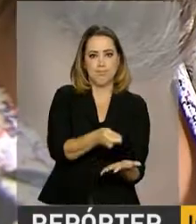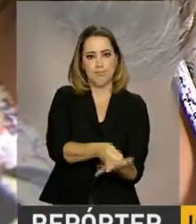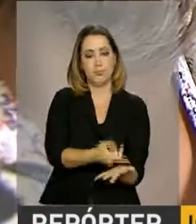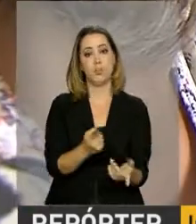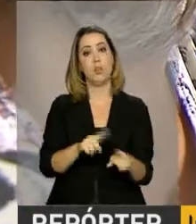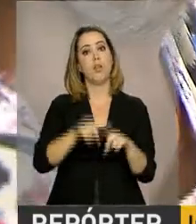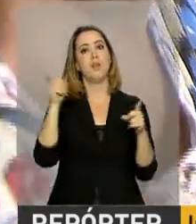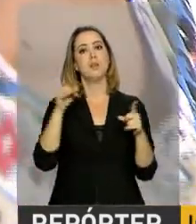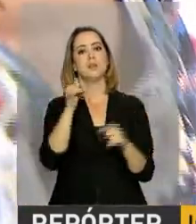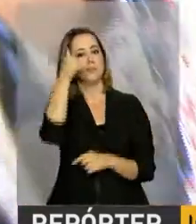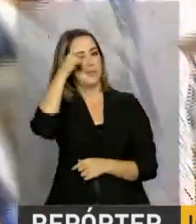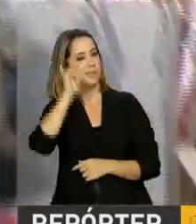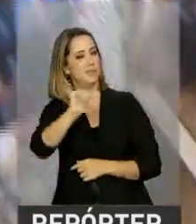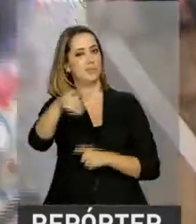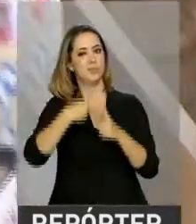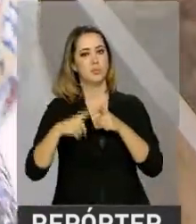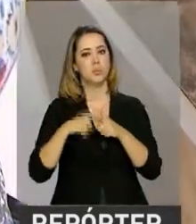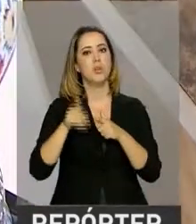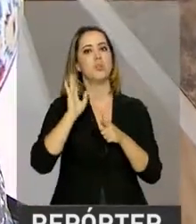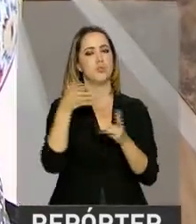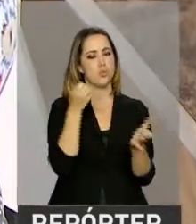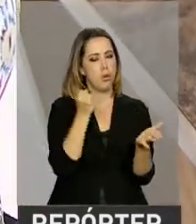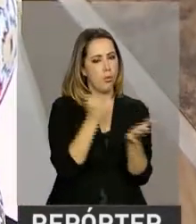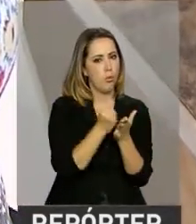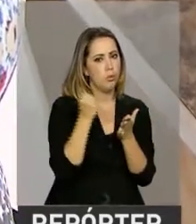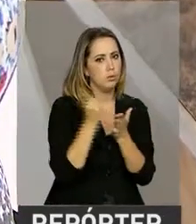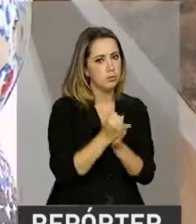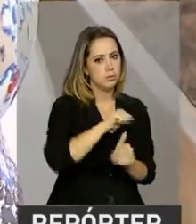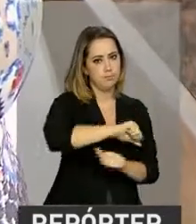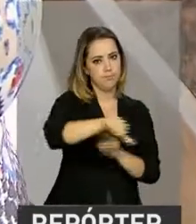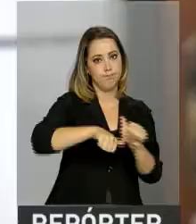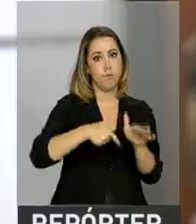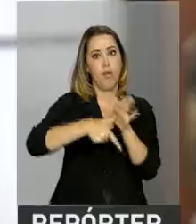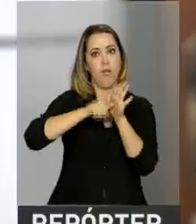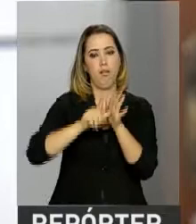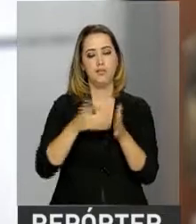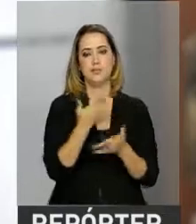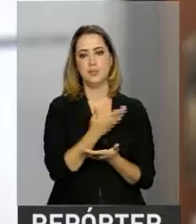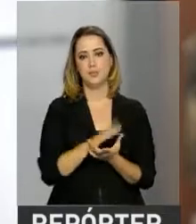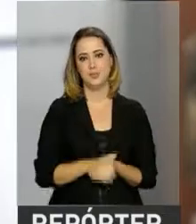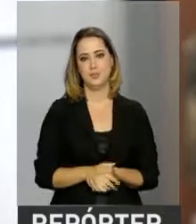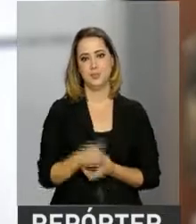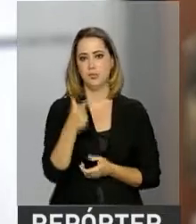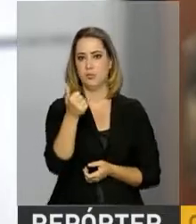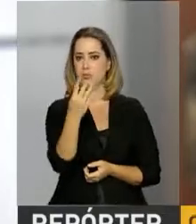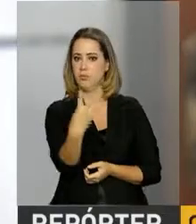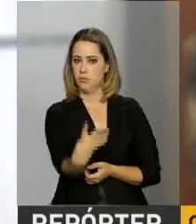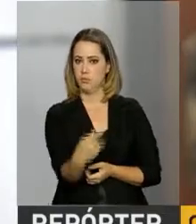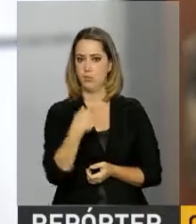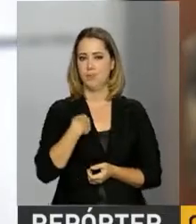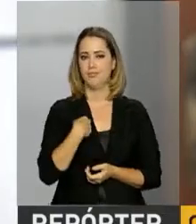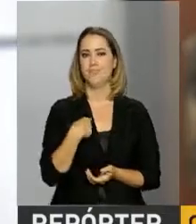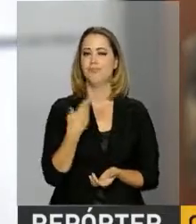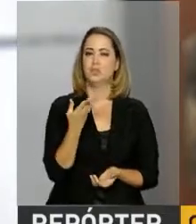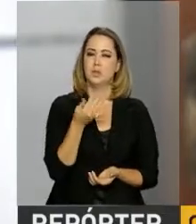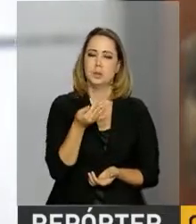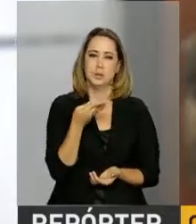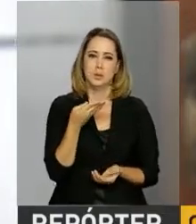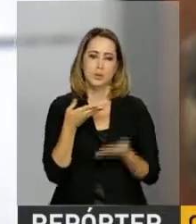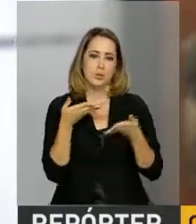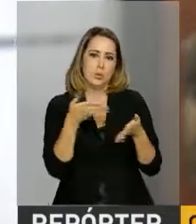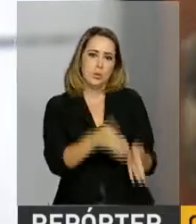para evitar problemas vai fazer a renovação do contrato o quanto antes em 2014 eu não conseguir fazer o aditamento porque